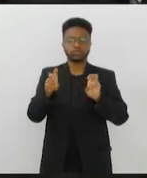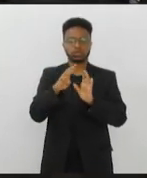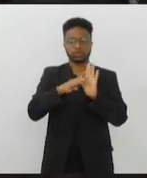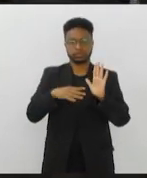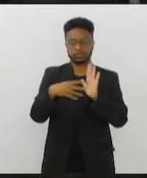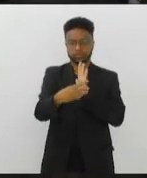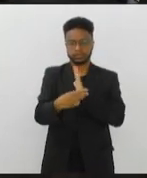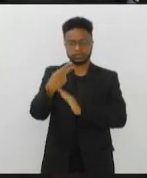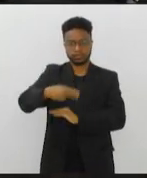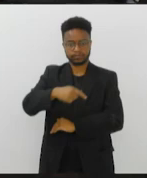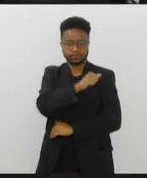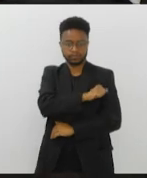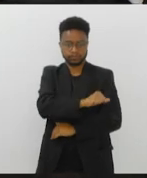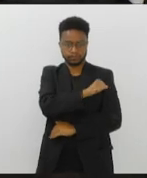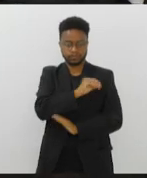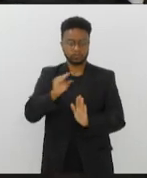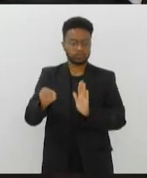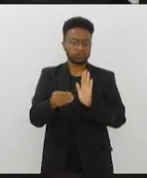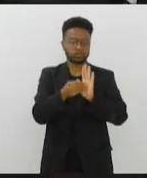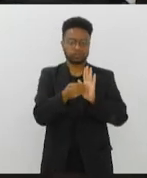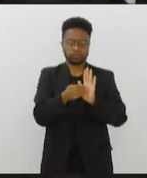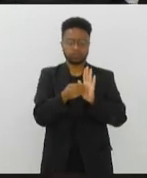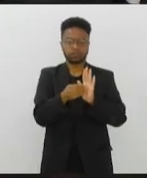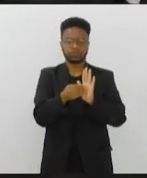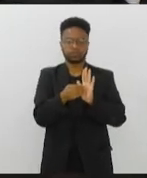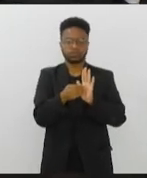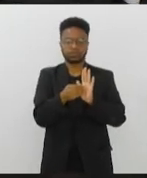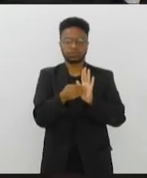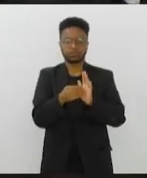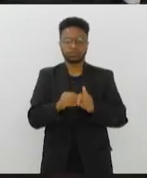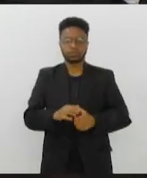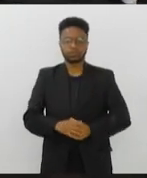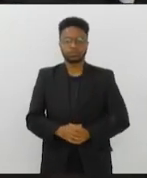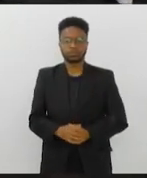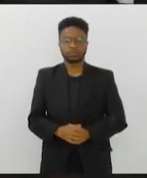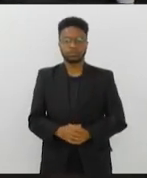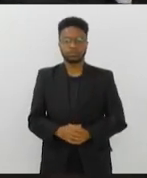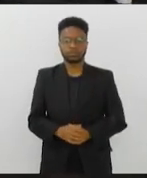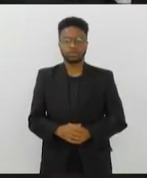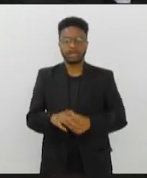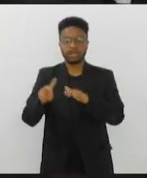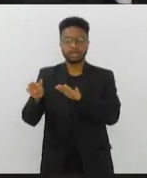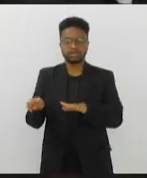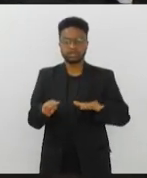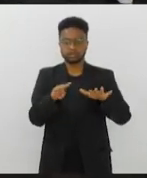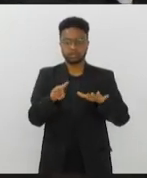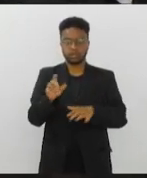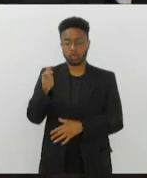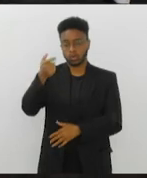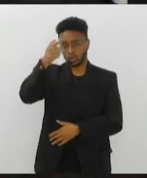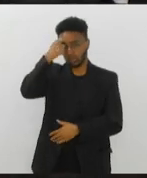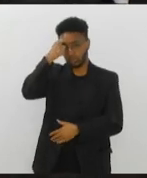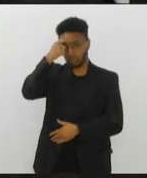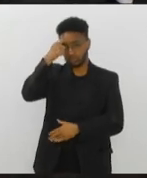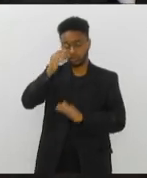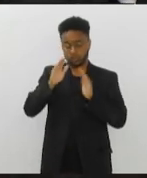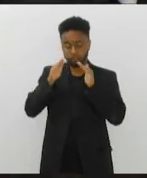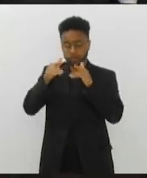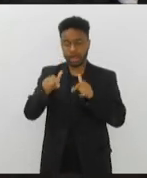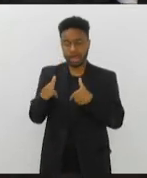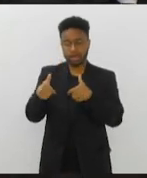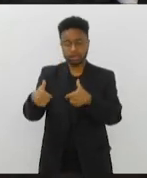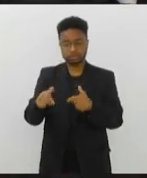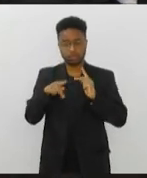2010, incluindo no calendário oficial do Estado do Rio de Janeiro a semana de conscientização para ações de